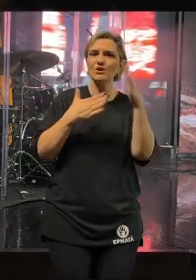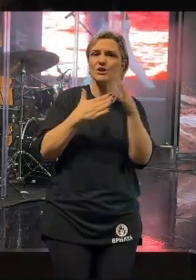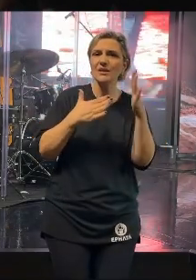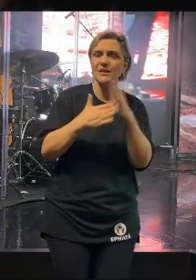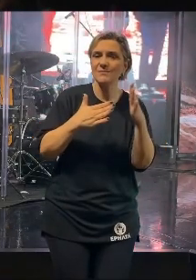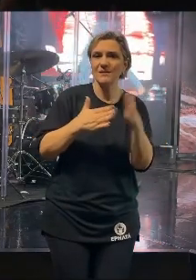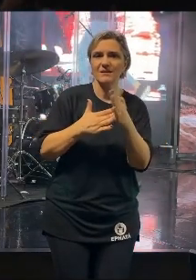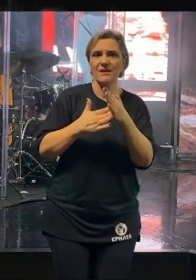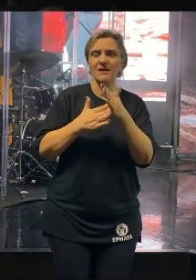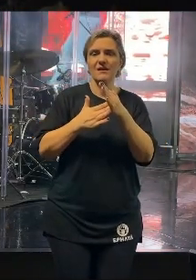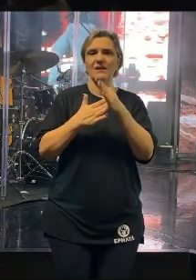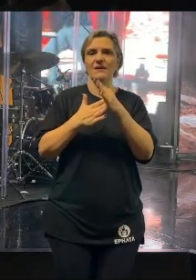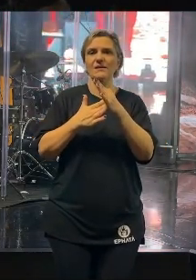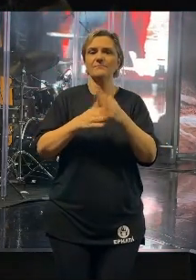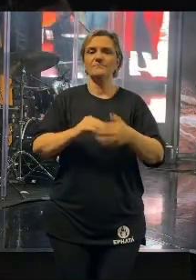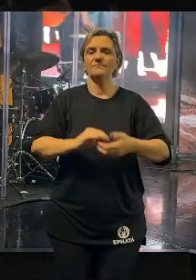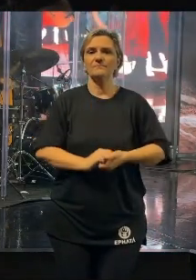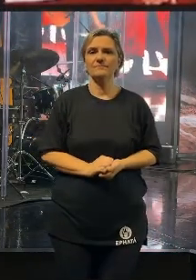impede.